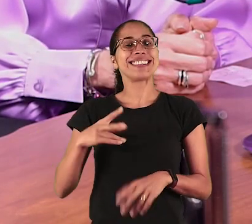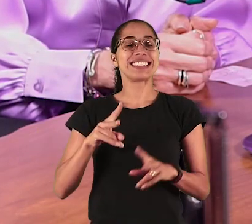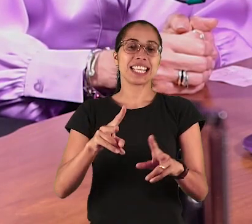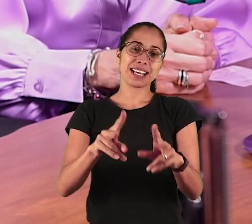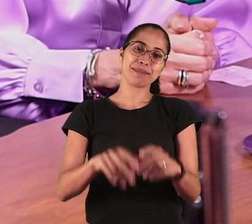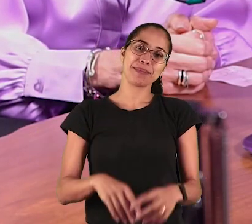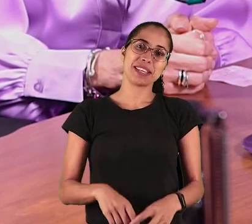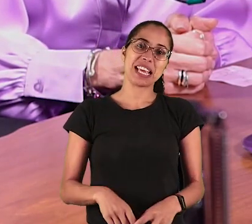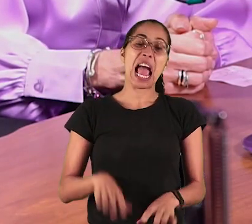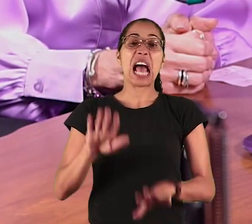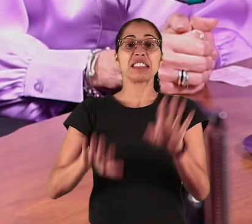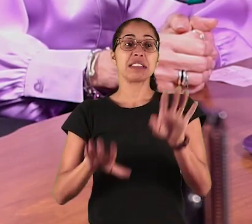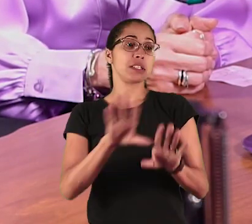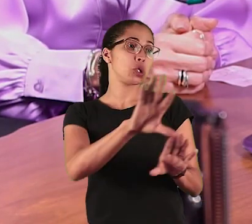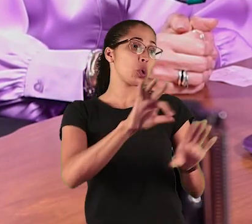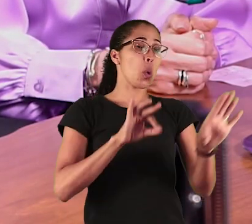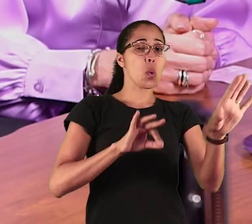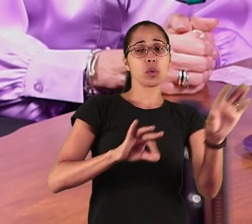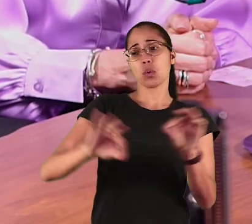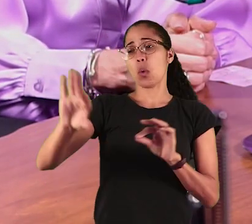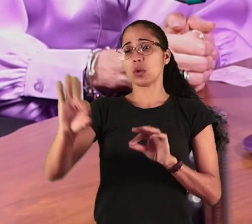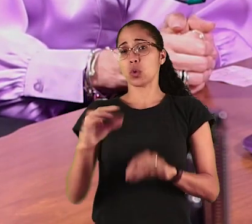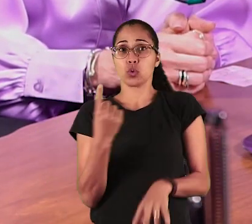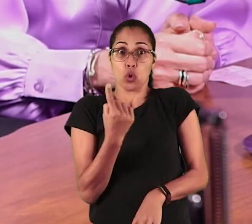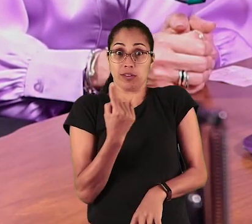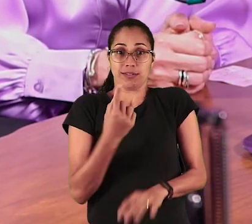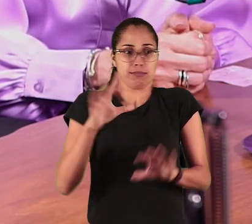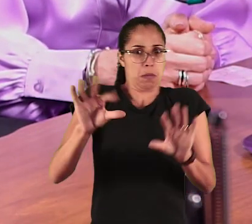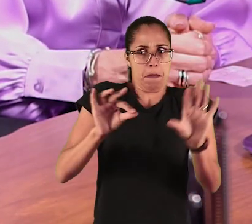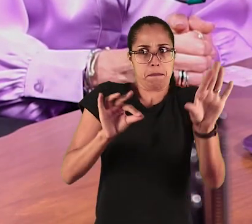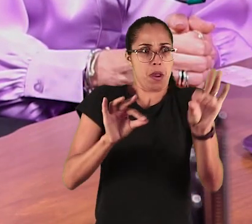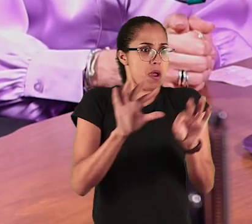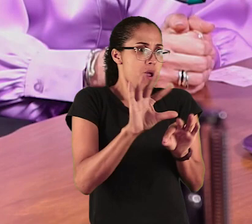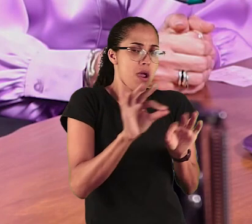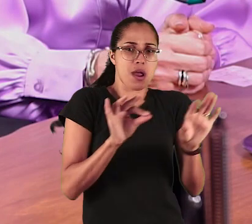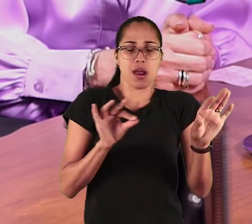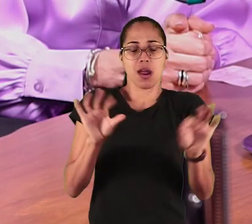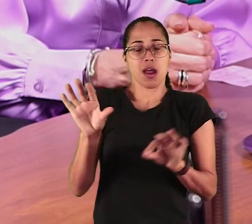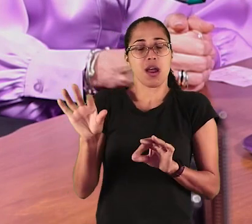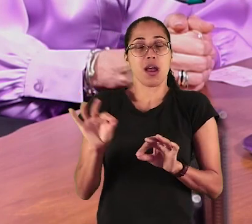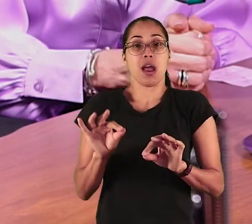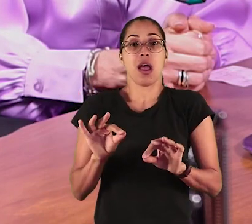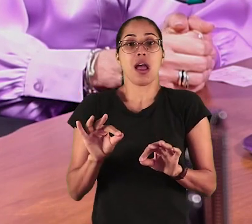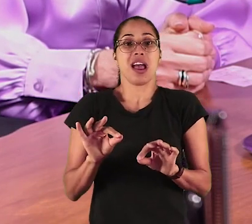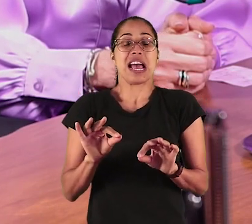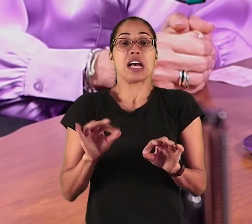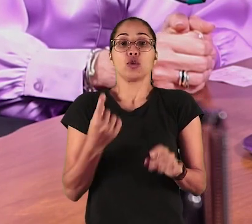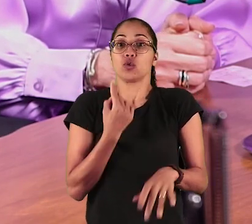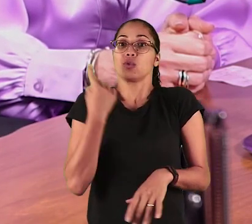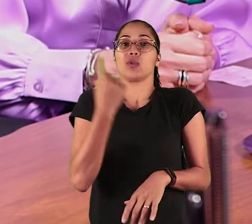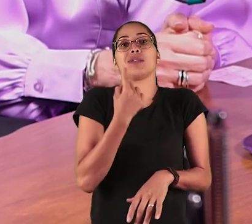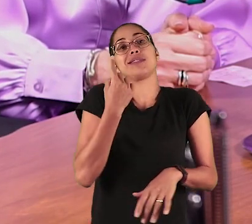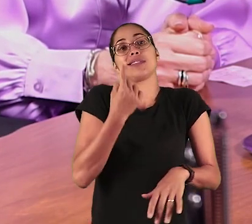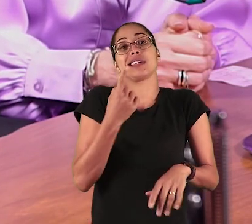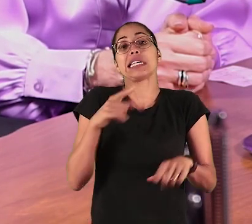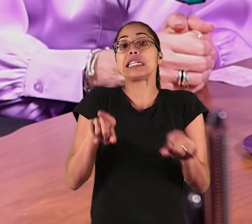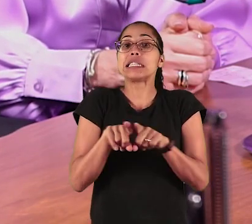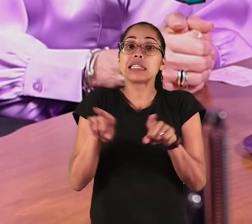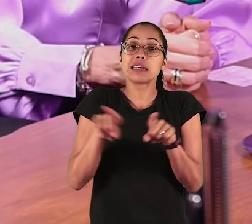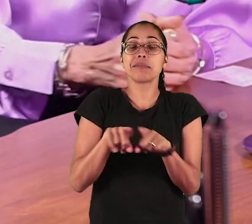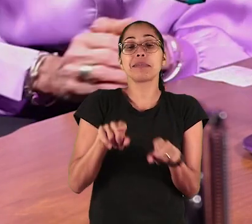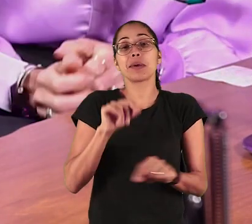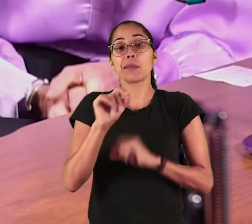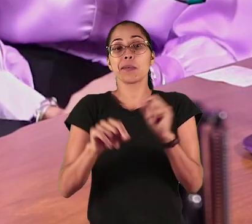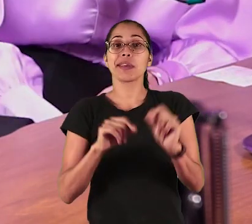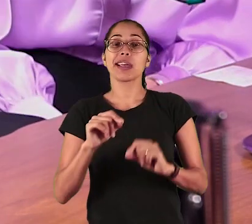para tomar nesses decisões muitas vezes sozinhas né o tempo todo tomando aquelas decisões muitas vezes um processo muito solitário e também